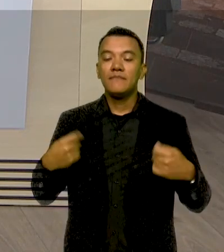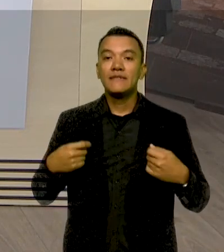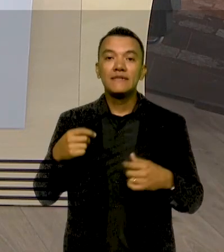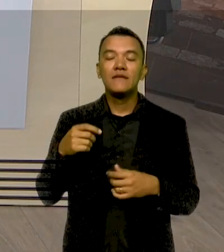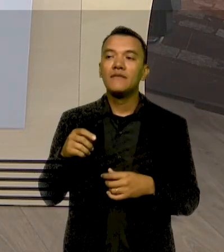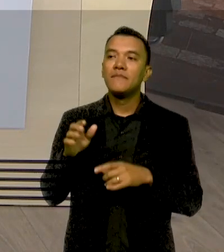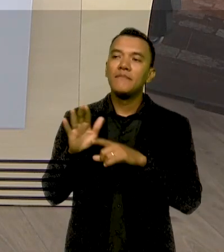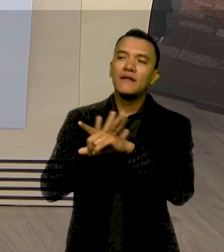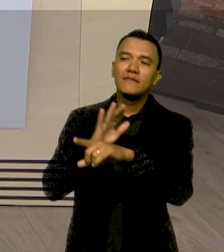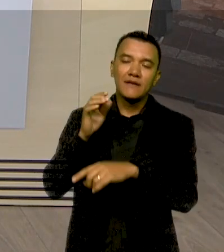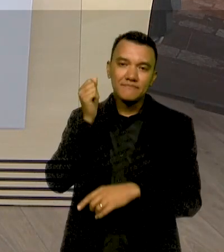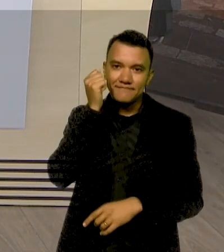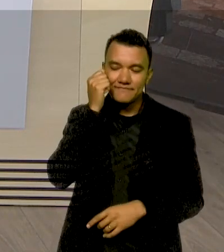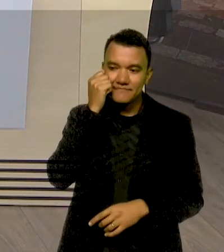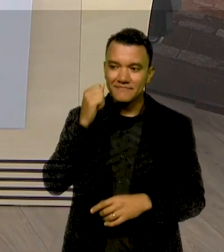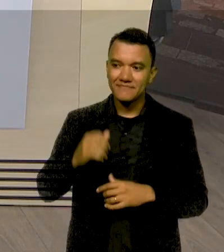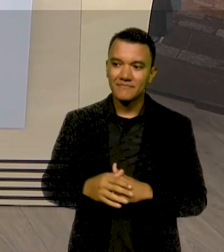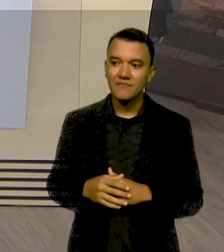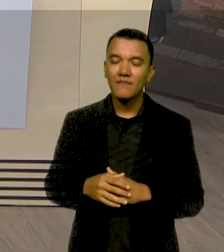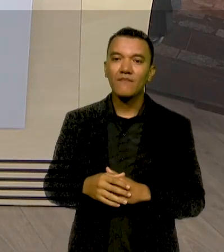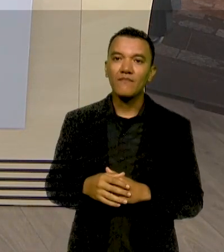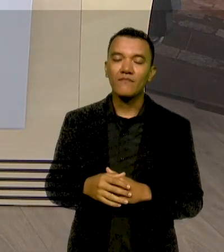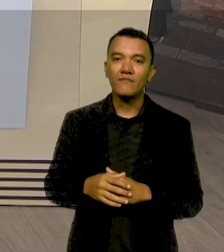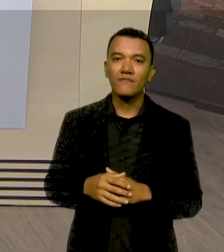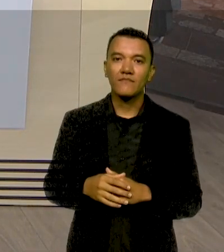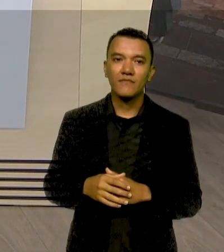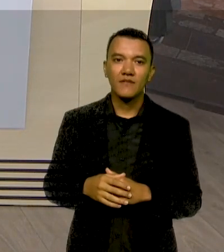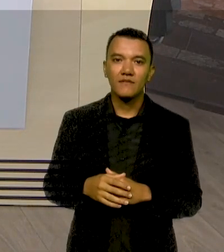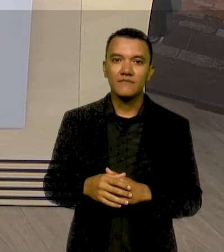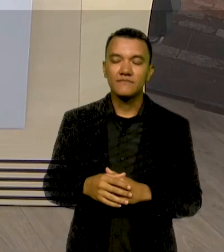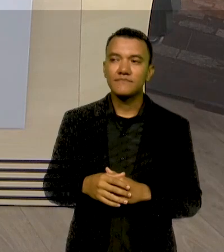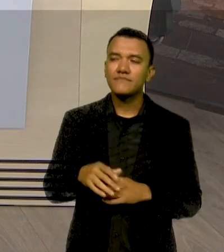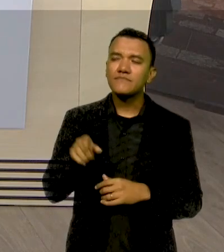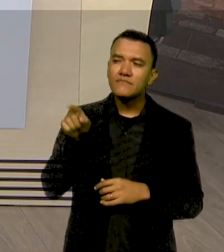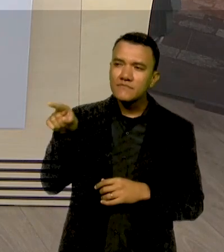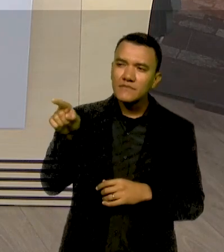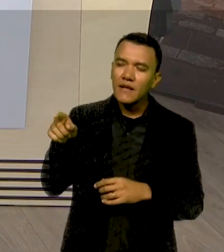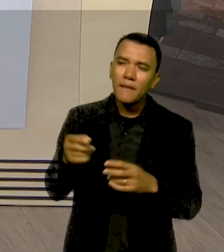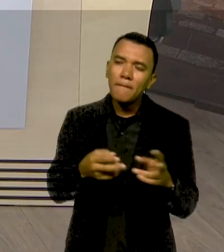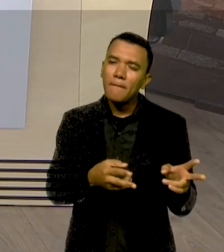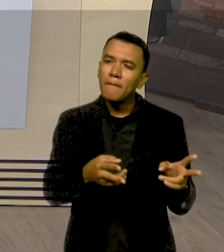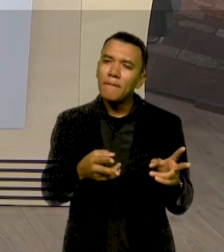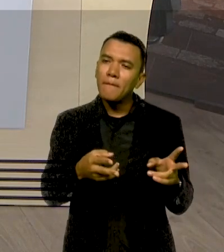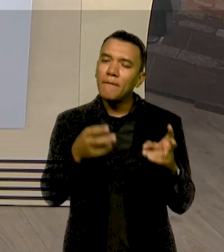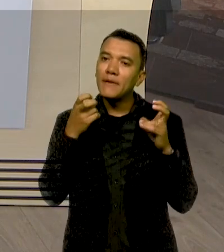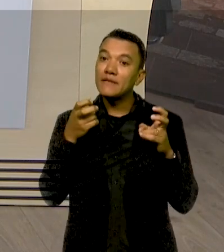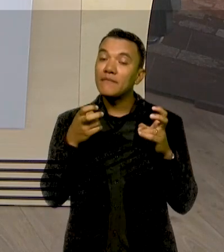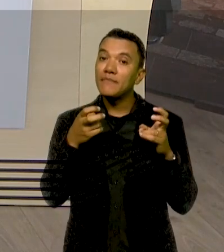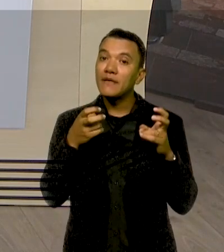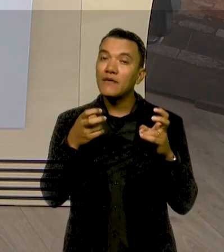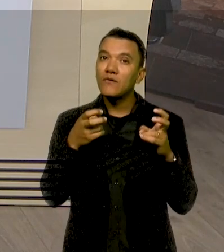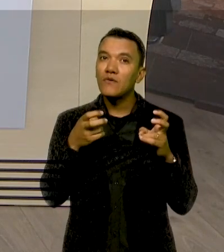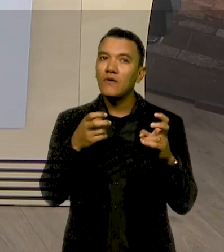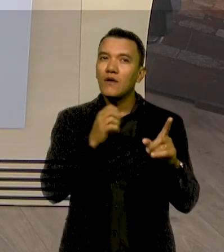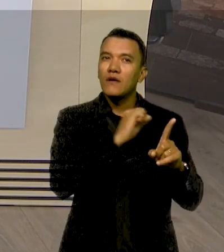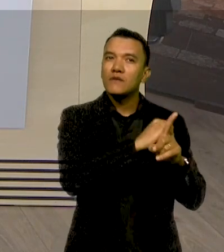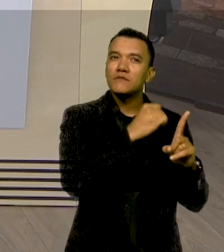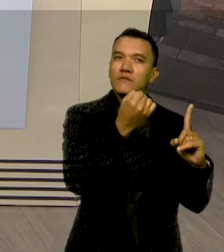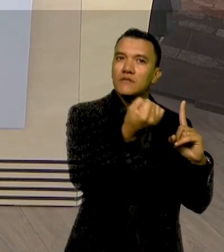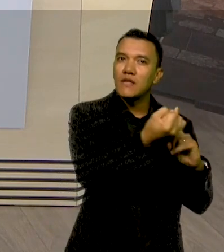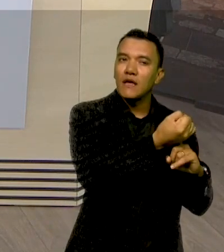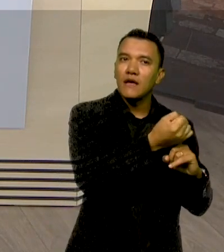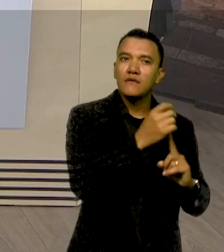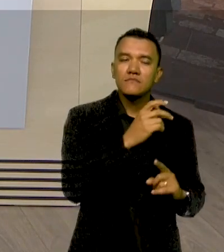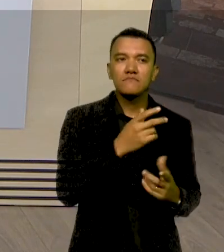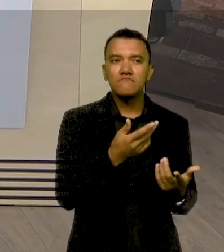dele, do André, quando foi que ele percebeu que a sociedade estava abrindo as